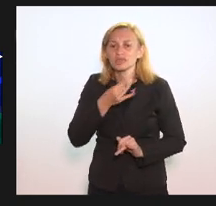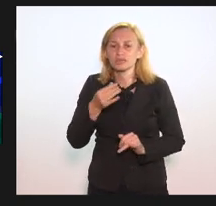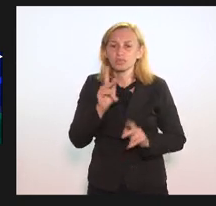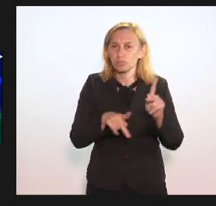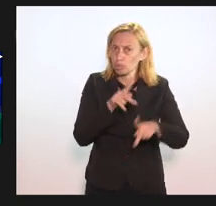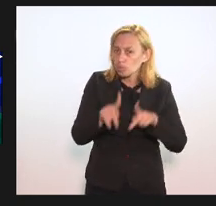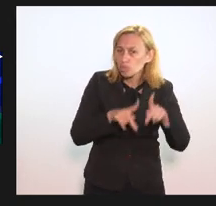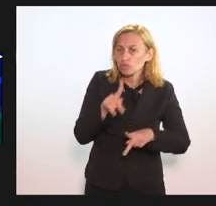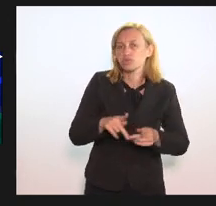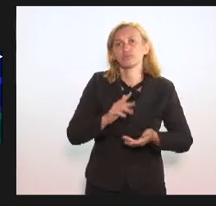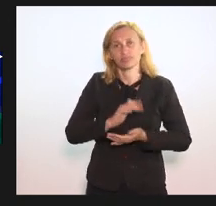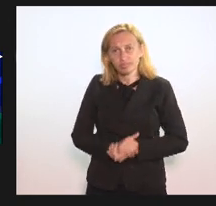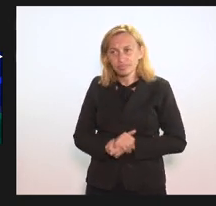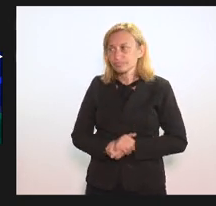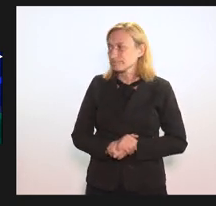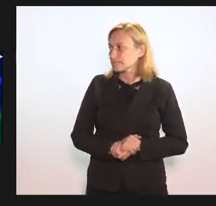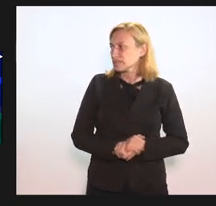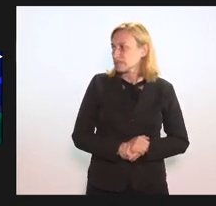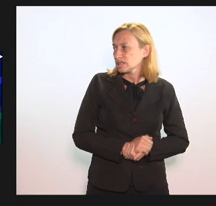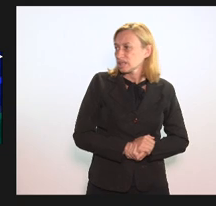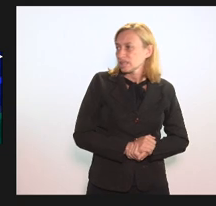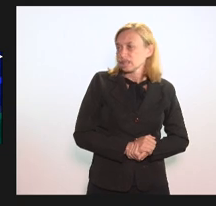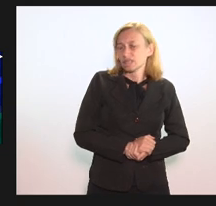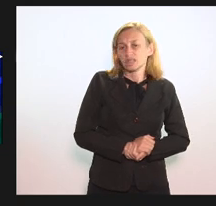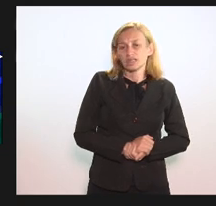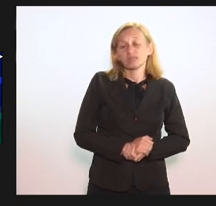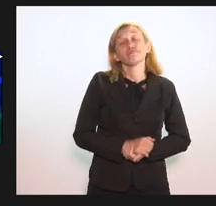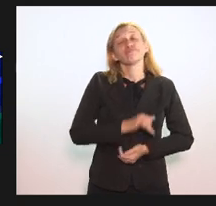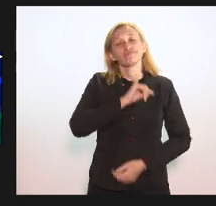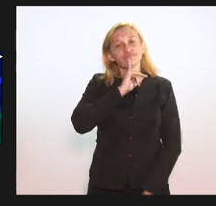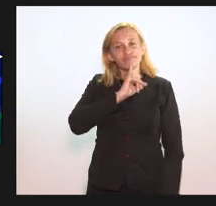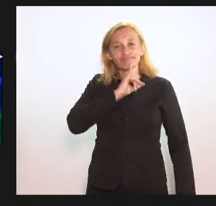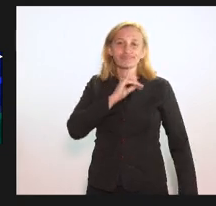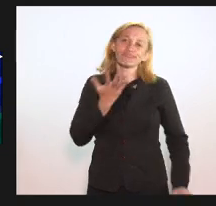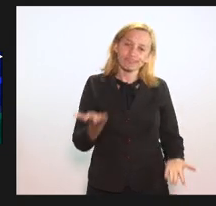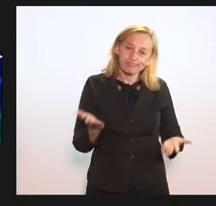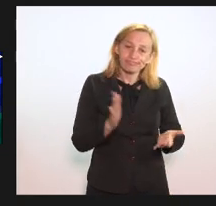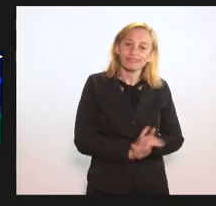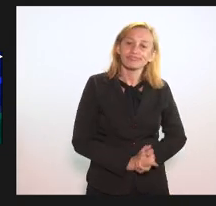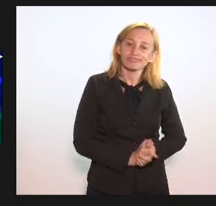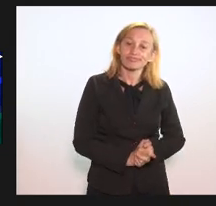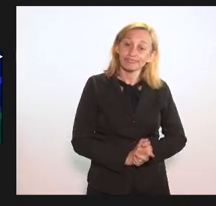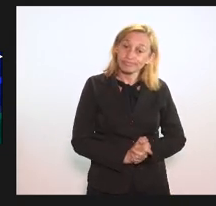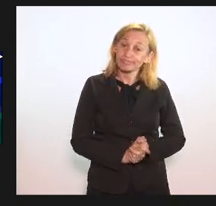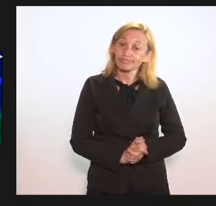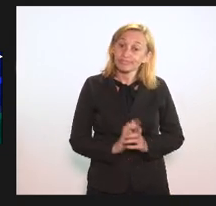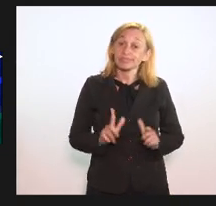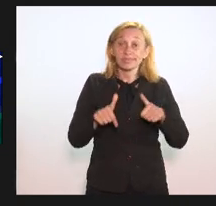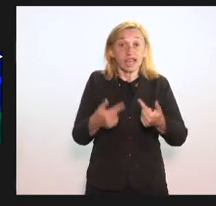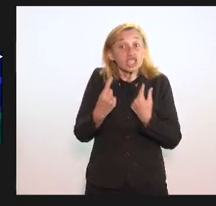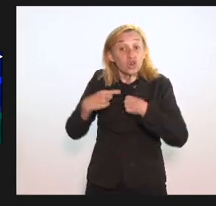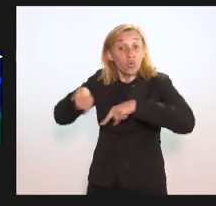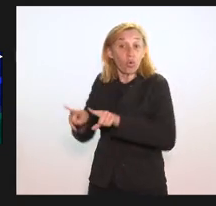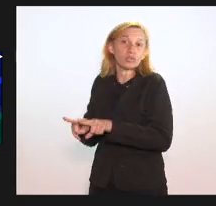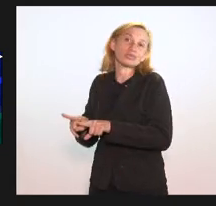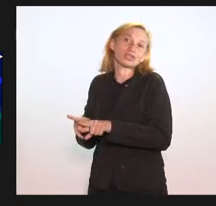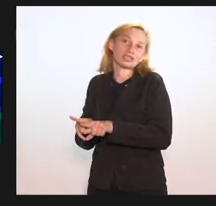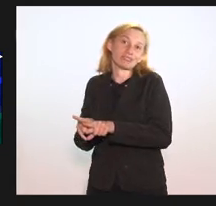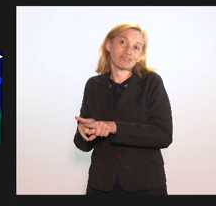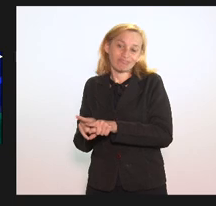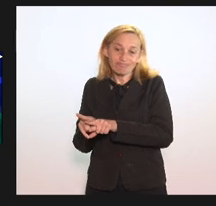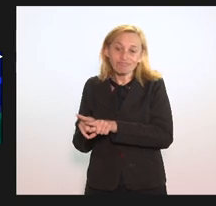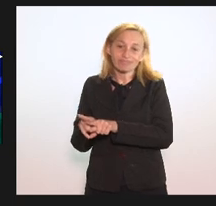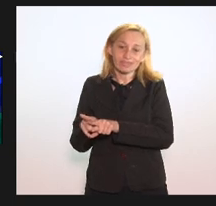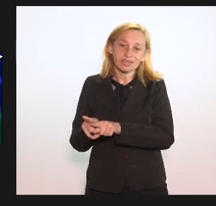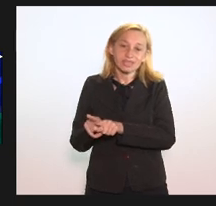com Fake News e que infelizmente toma medidas contrárias inclusive